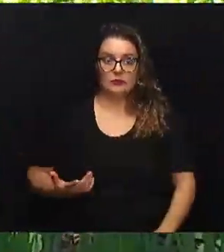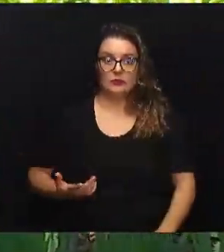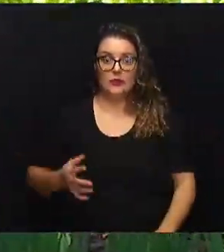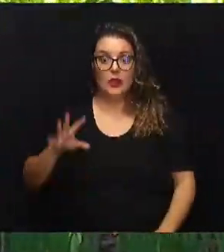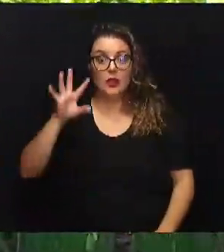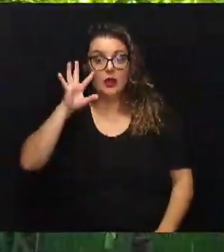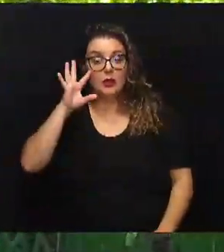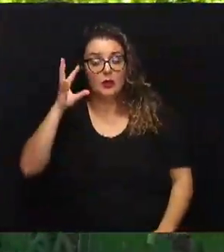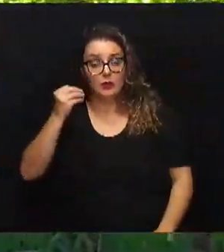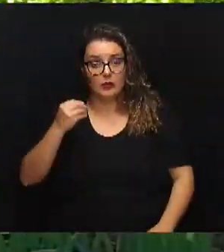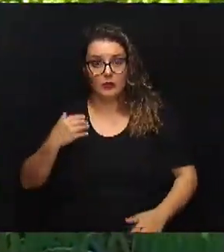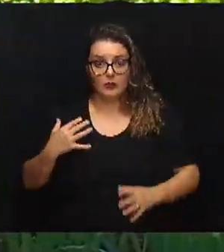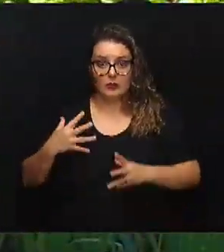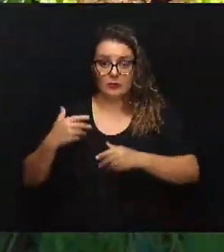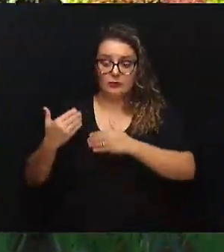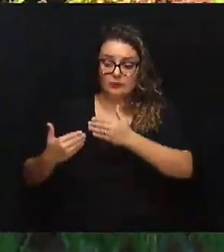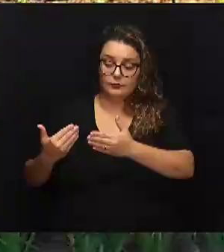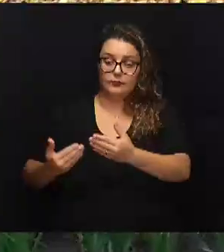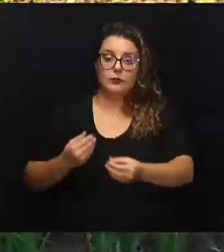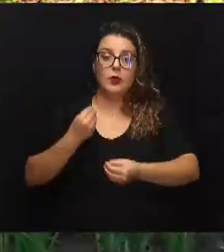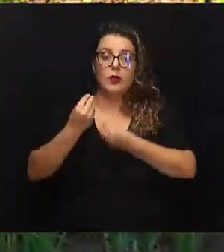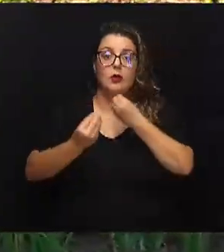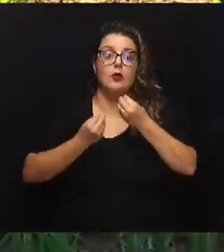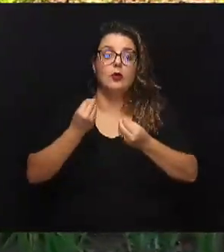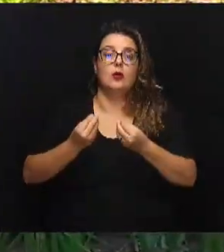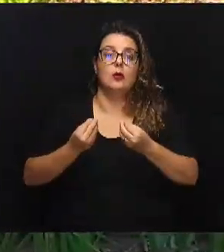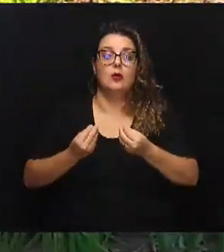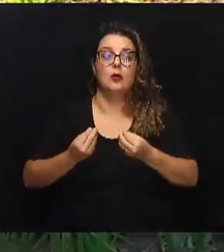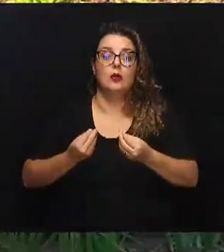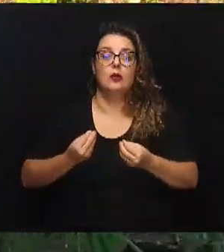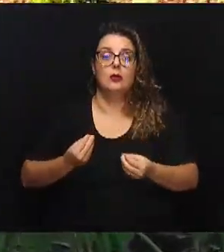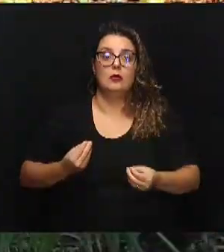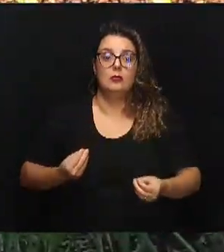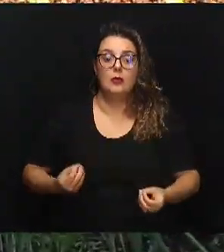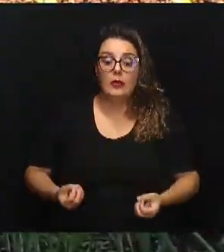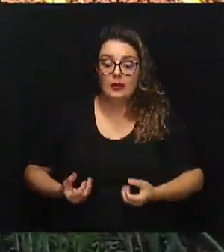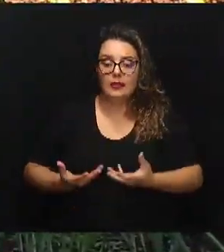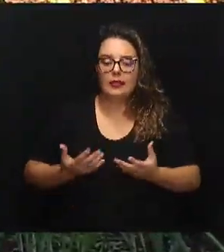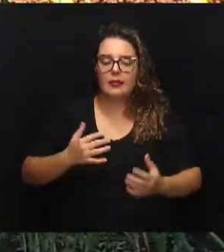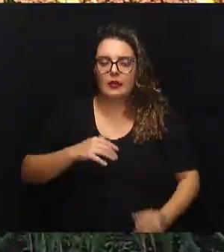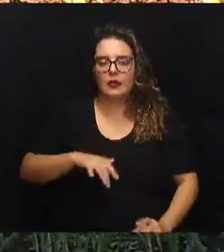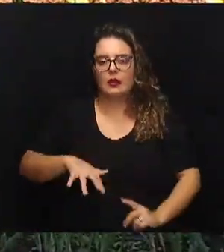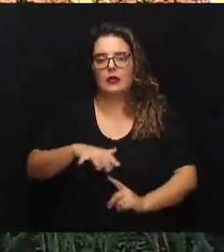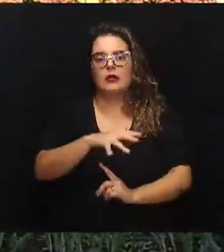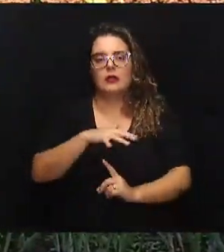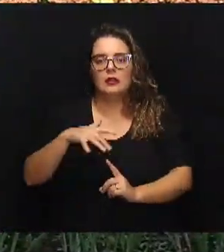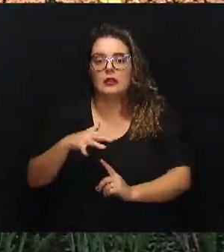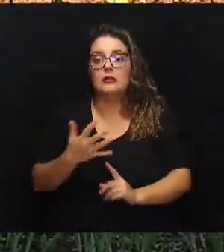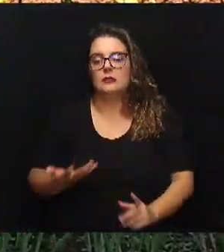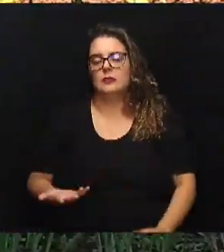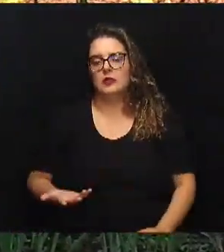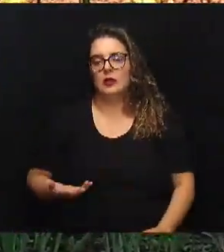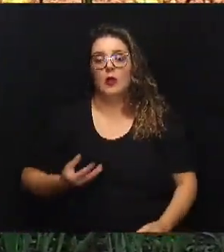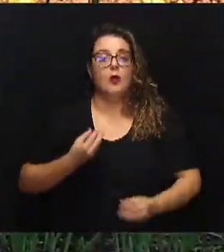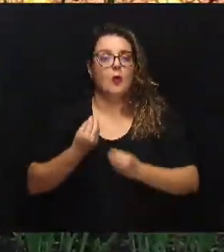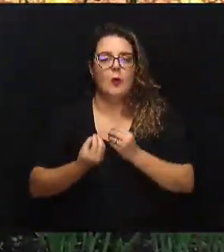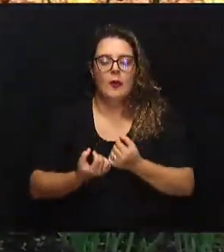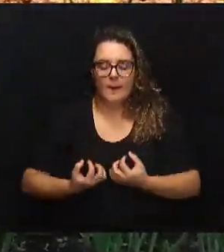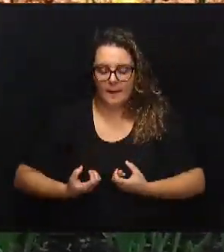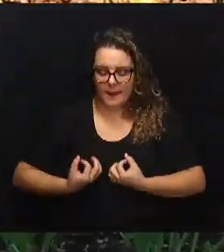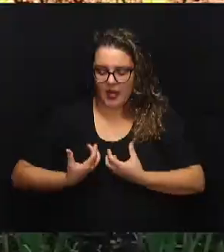compreender todo o processo, como a vida é concebida na natureza, como a vida é gestada, como a vida nasce e